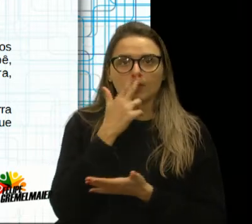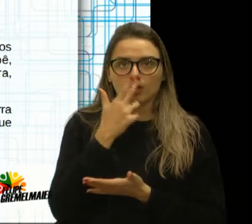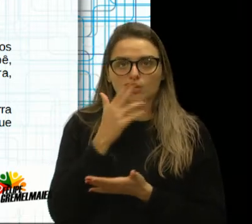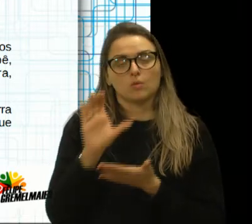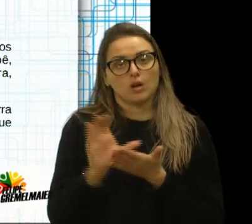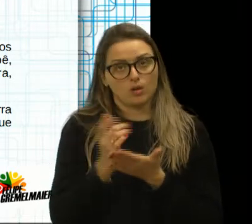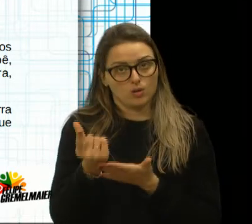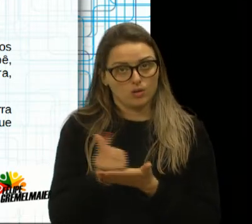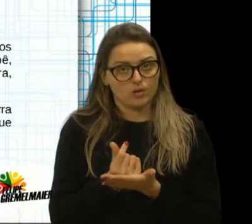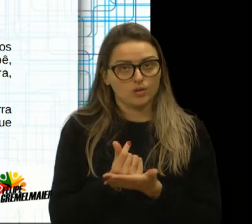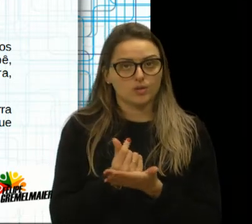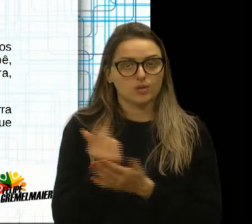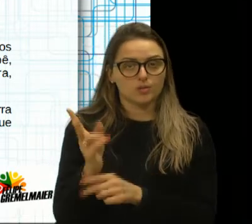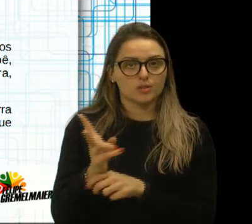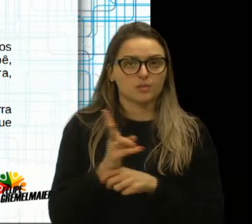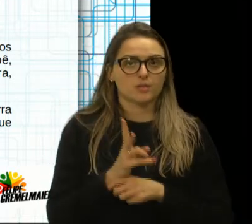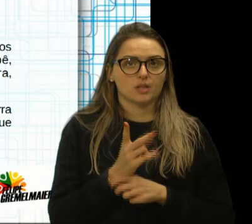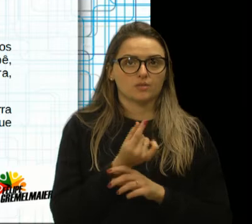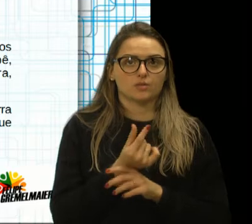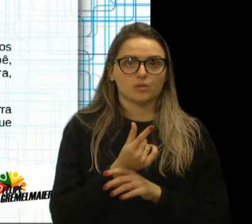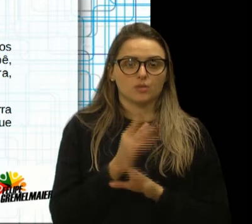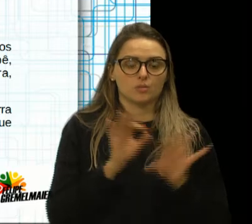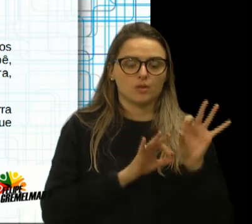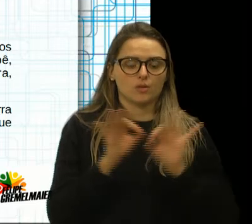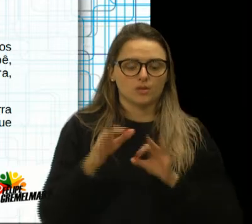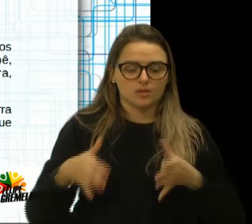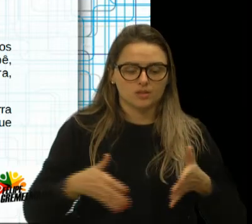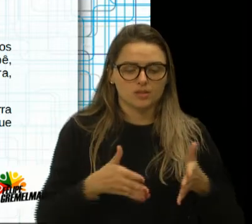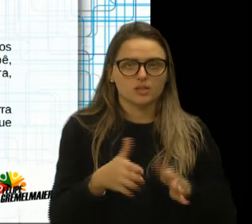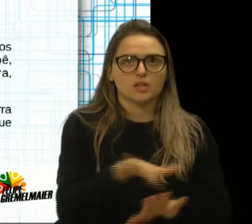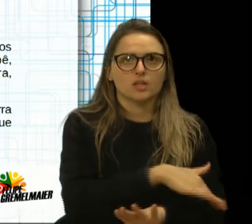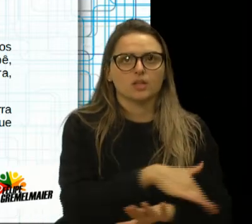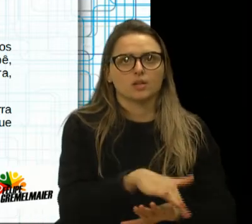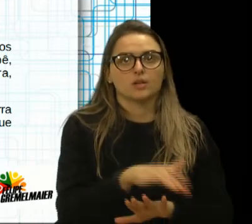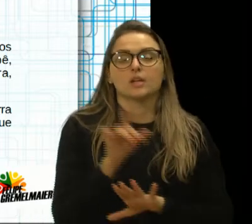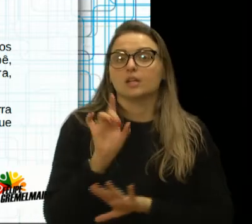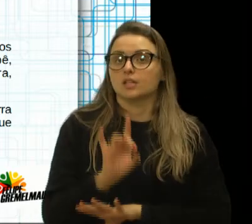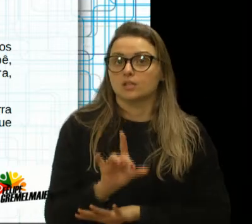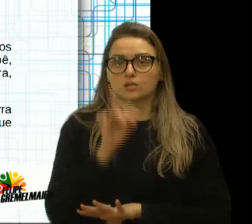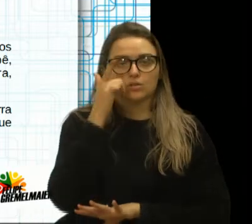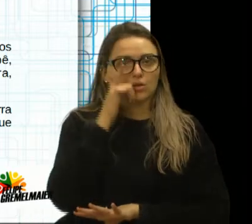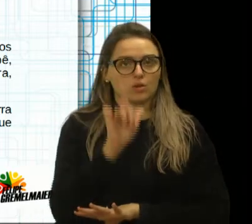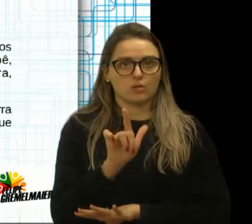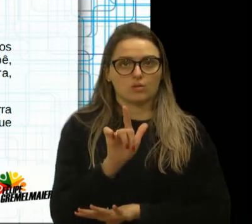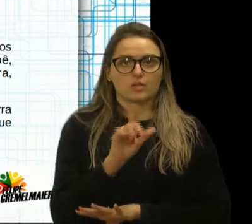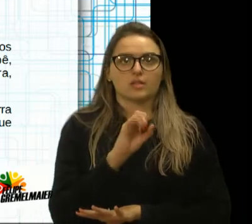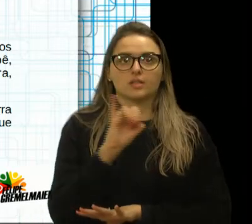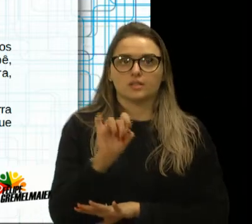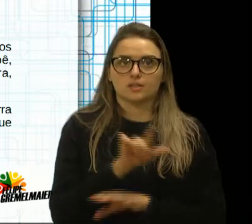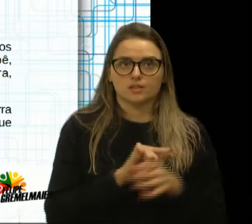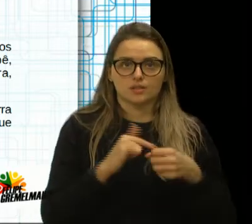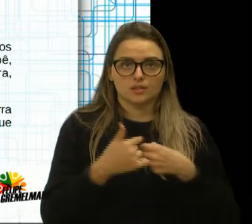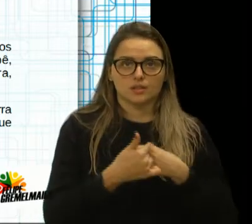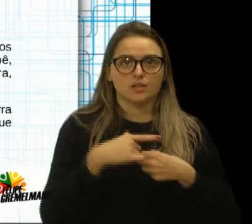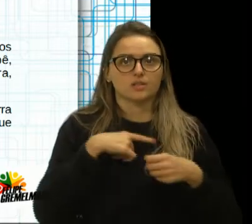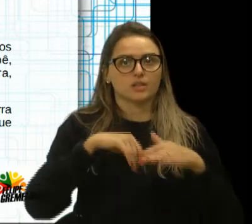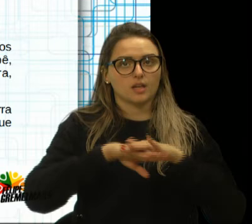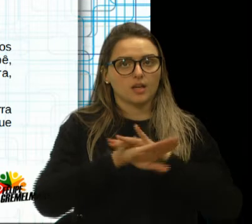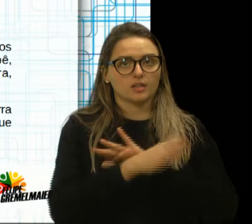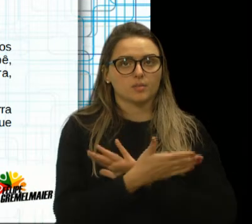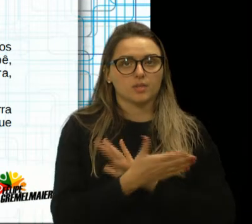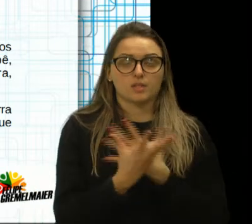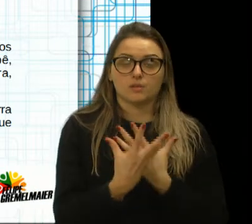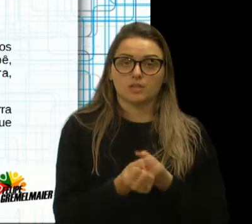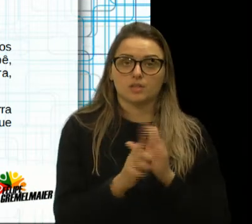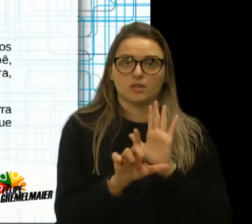financiamentos para as estradas. E isso só é possível se os municípios estiverem adaptados à lei estadual,